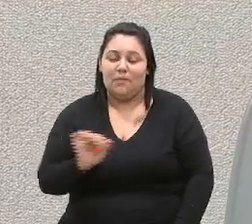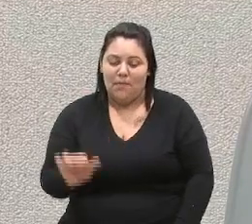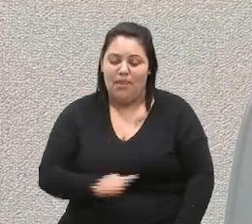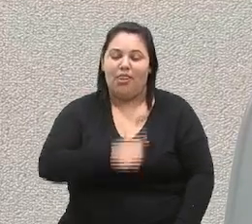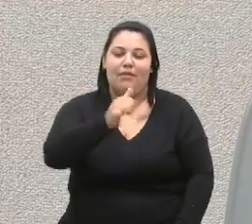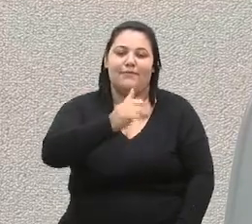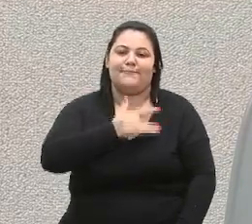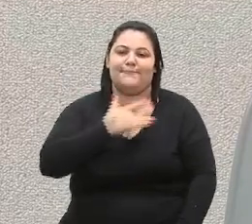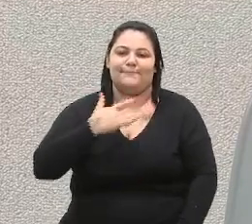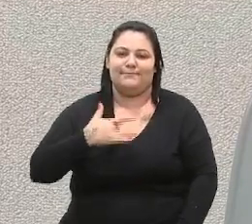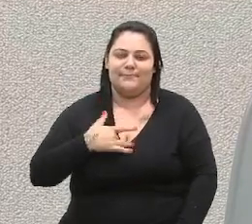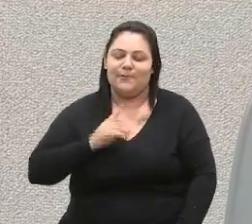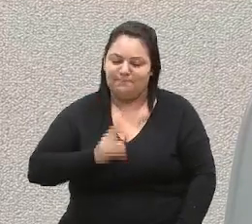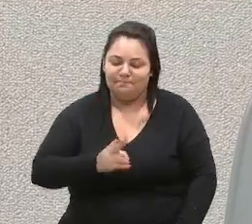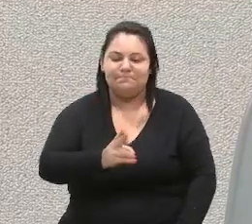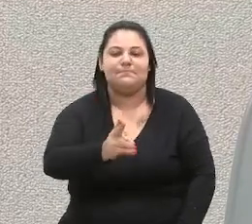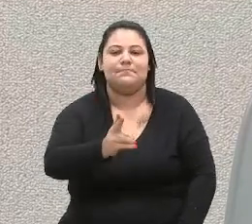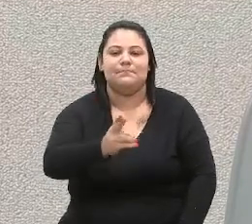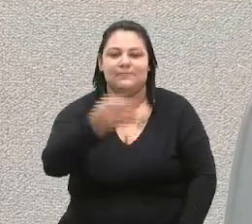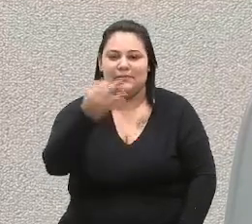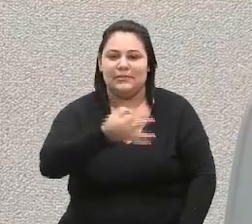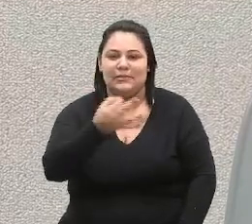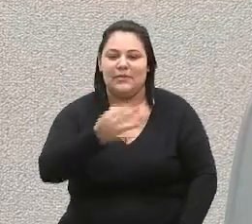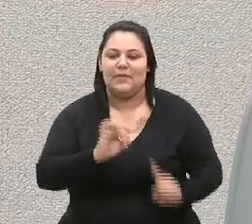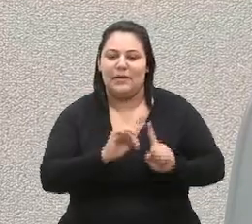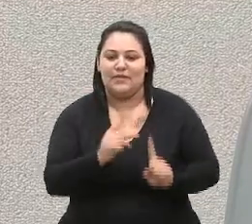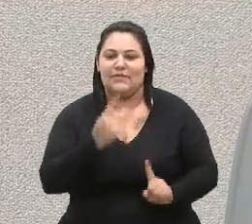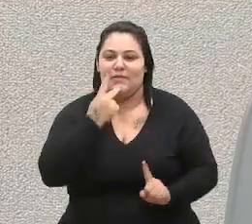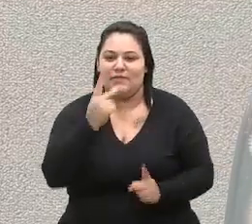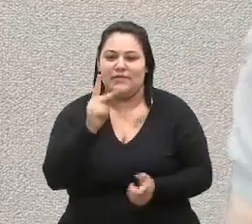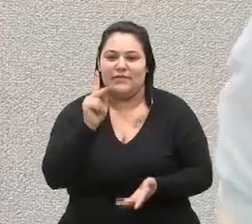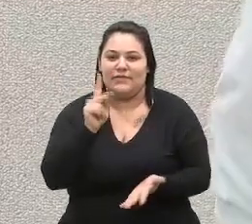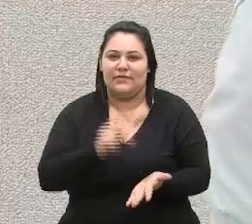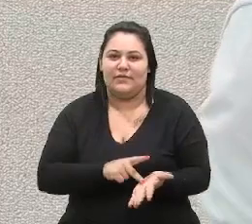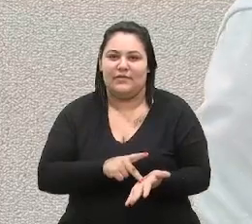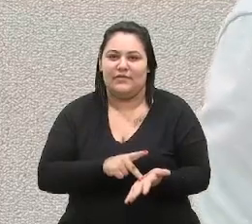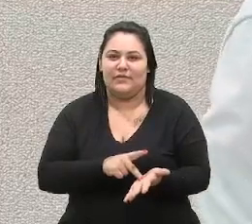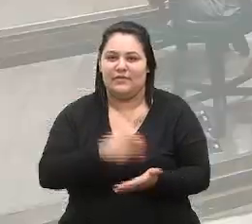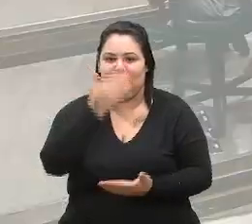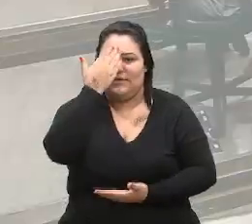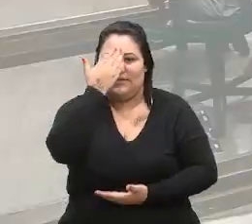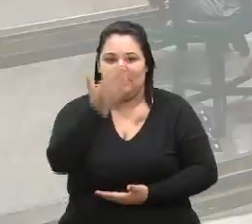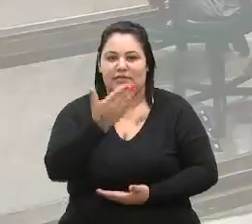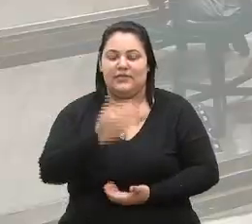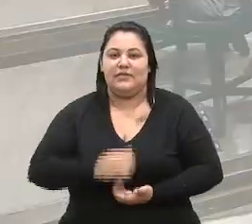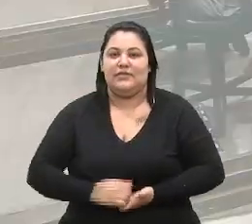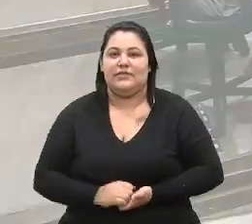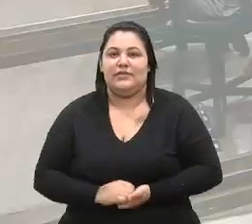pública, com certeza, mas com verdade. Obrigado.